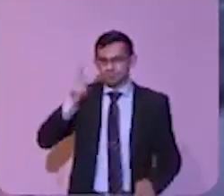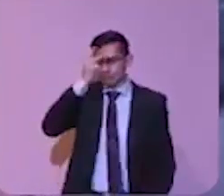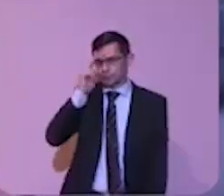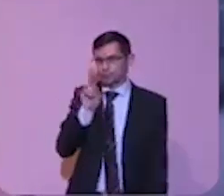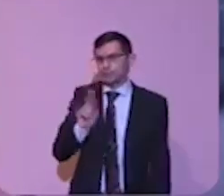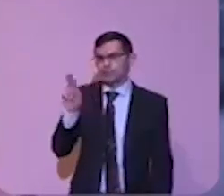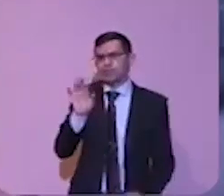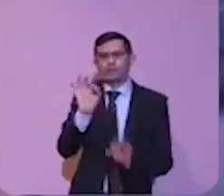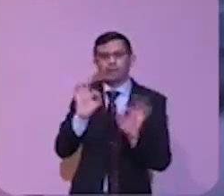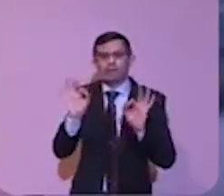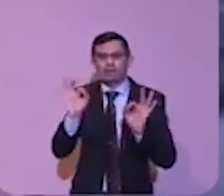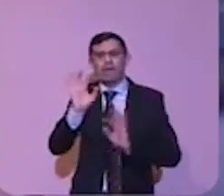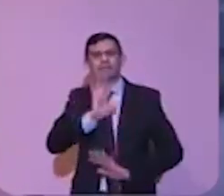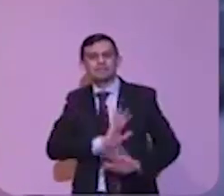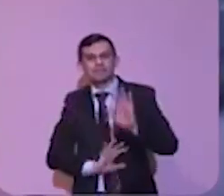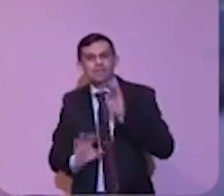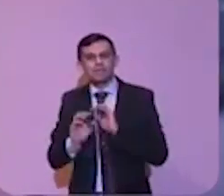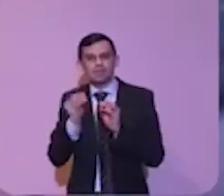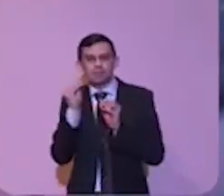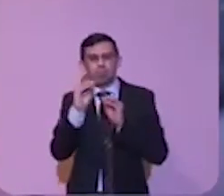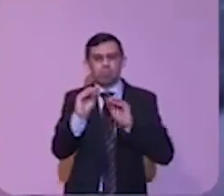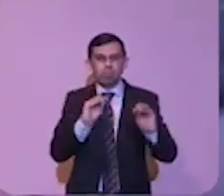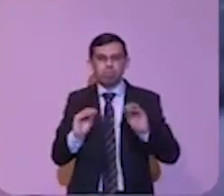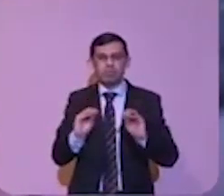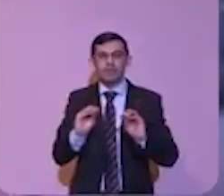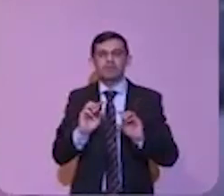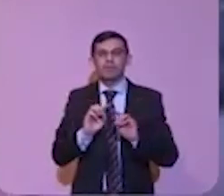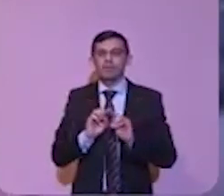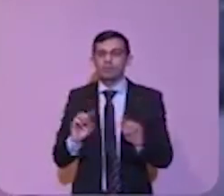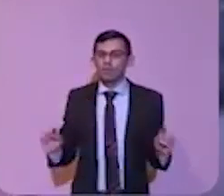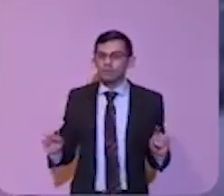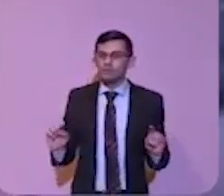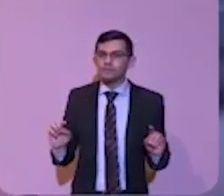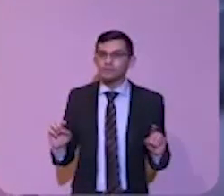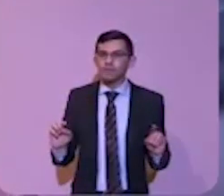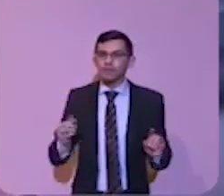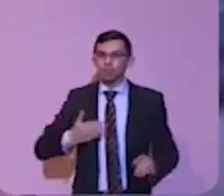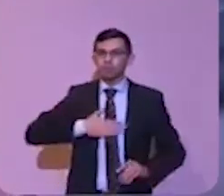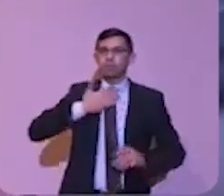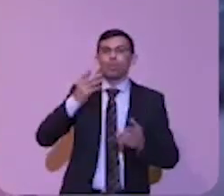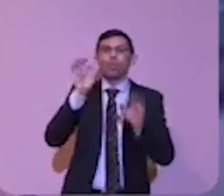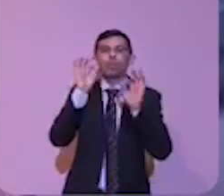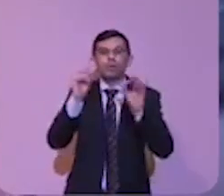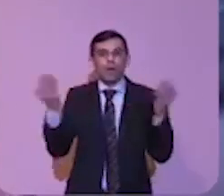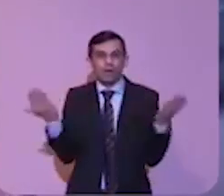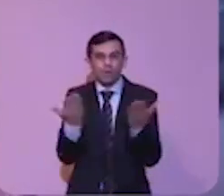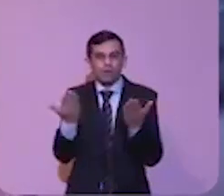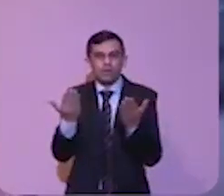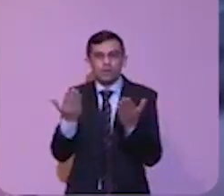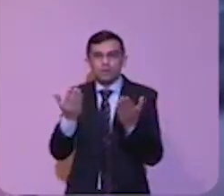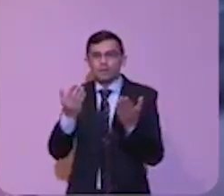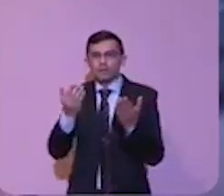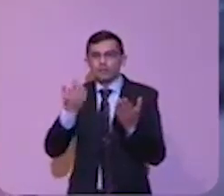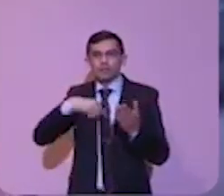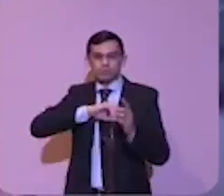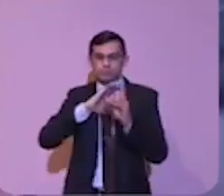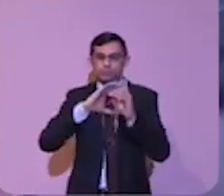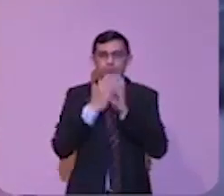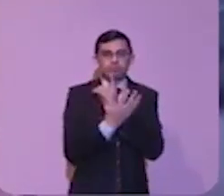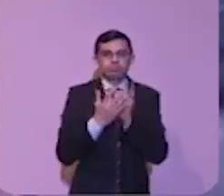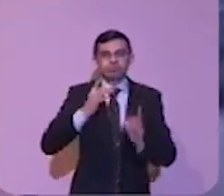usava muito, era uma vez ou outra colocava uma coisa ou outra. Mas, surpreendentemente agora, isso virou o nosso